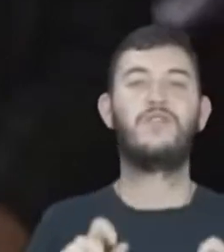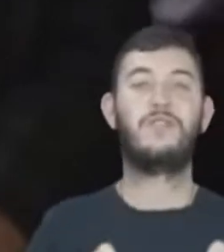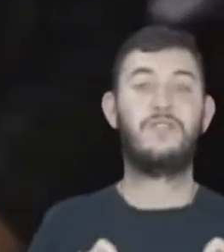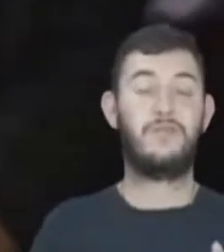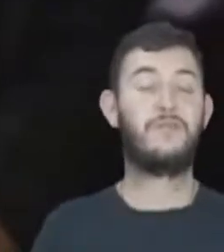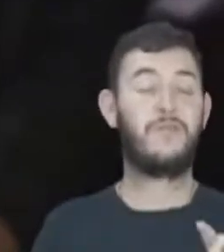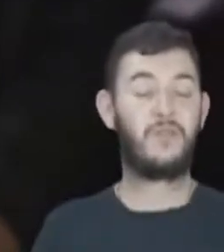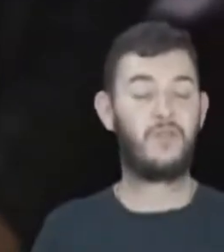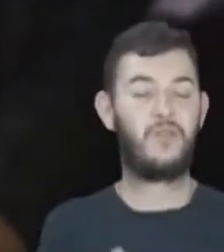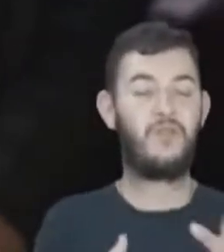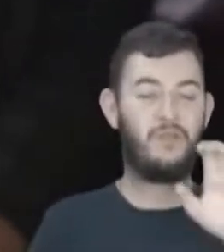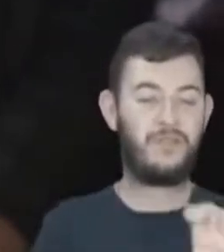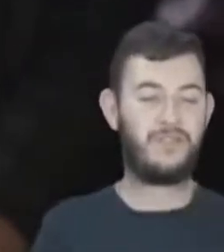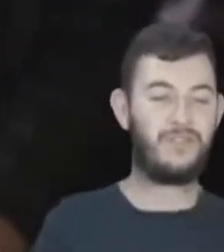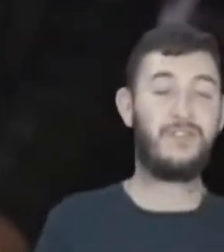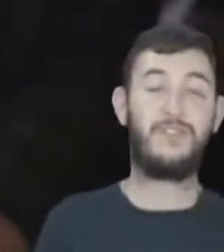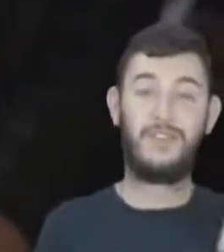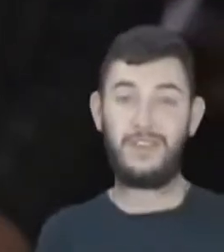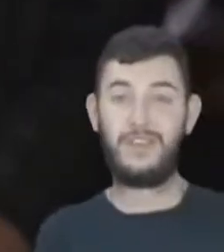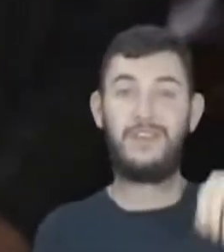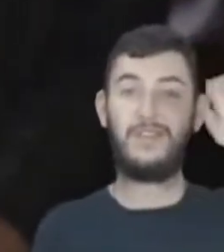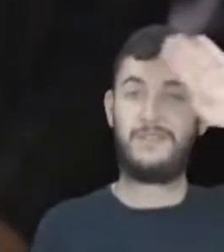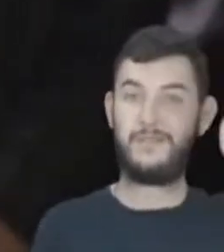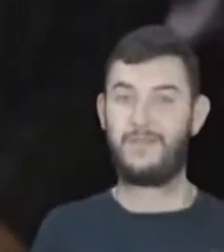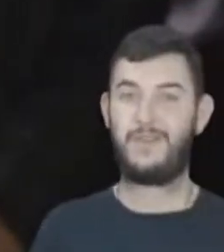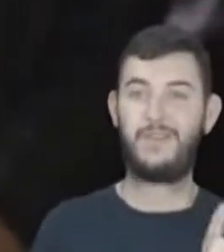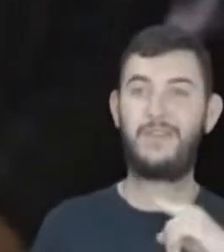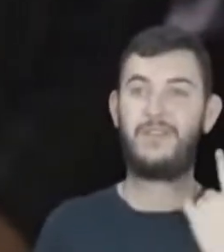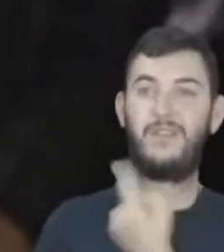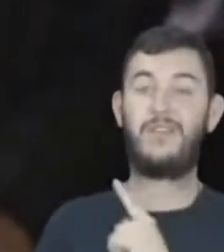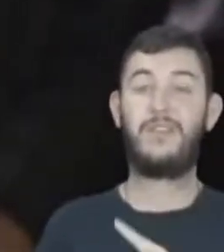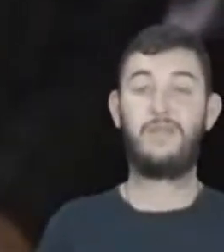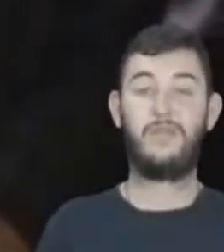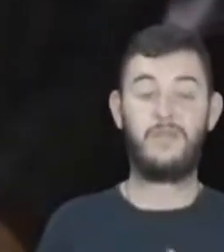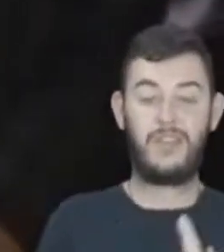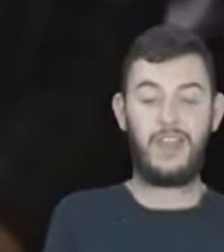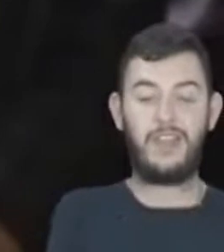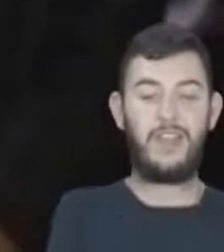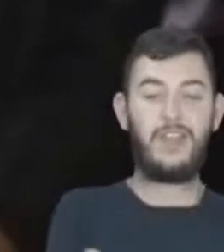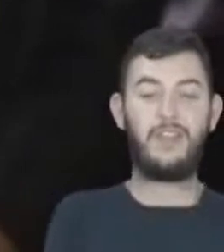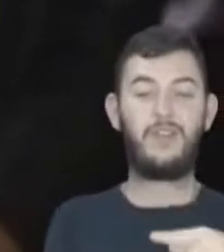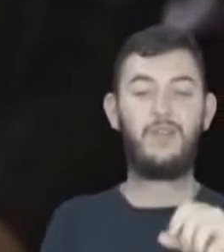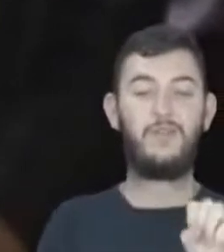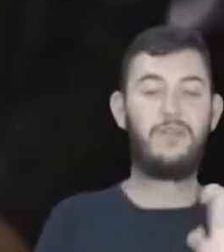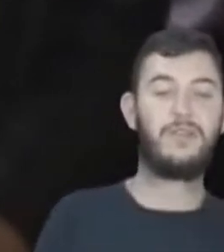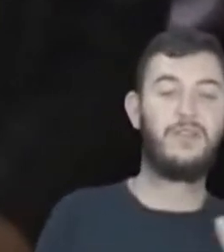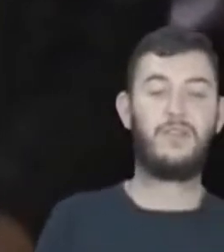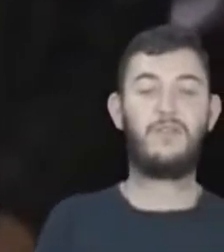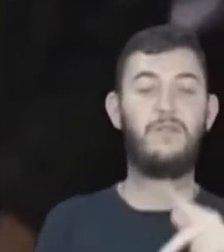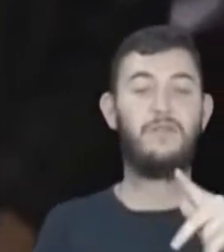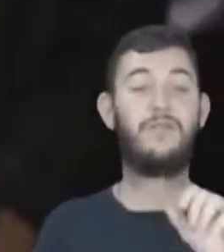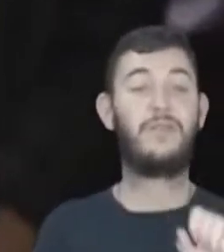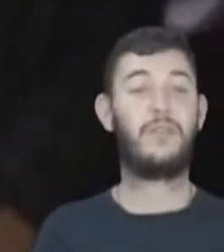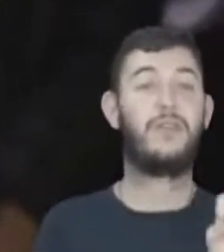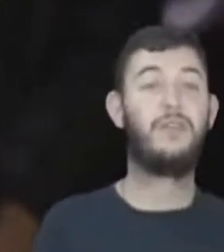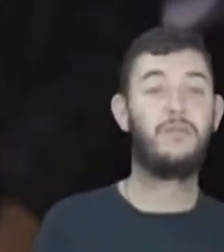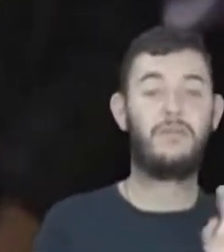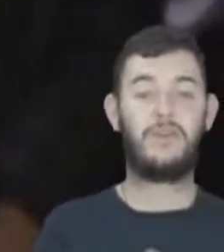feita nesse país. Hoje nós estamos aliados com o PSOL, com o PSB, com o Democrático,